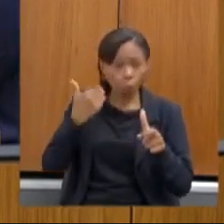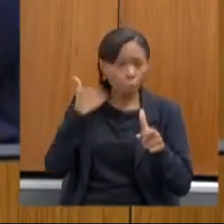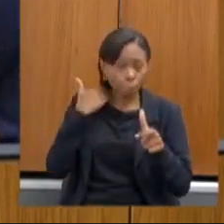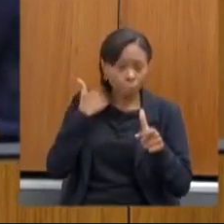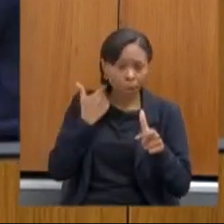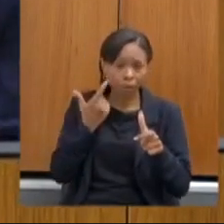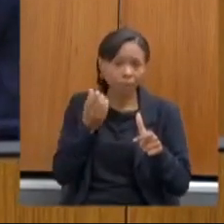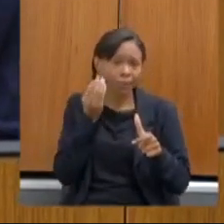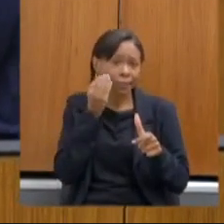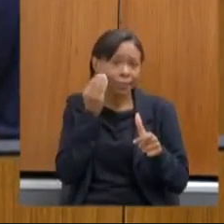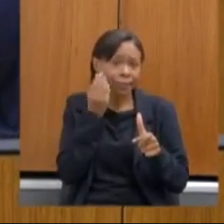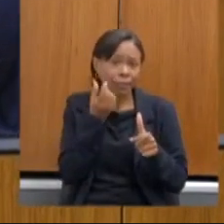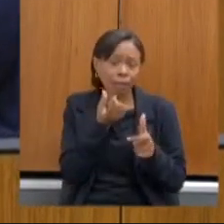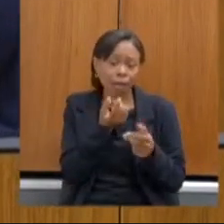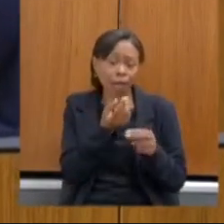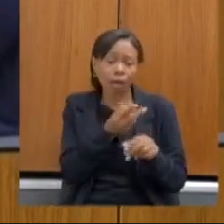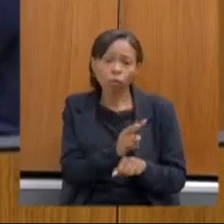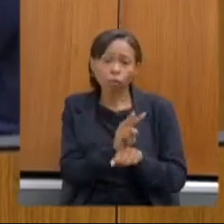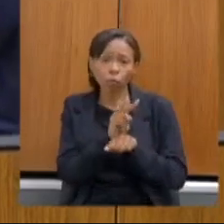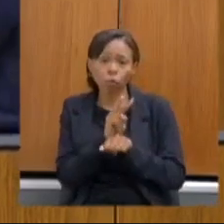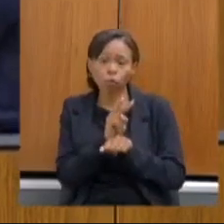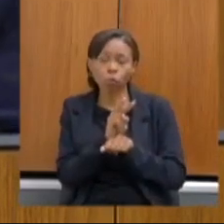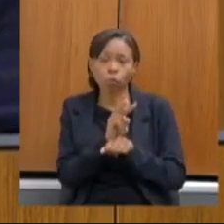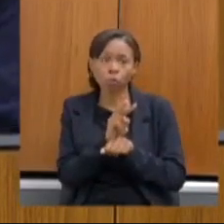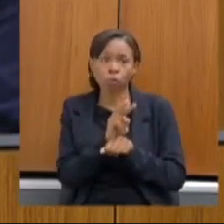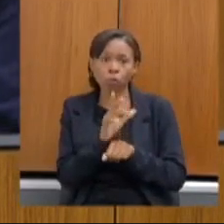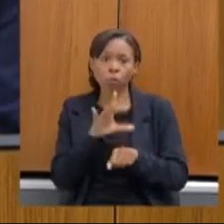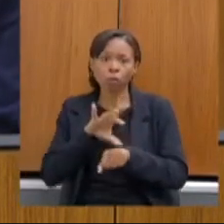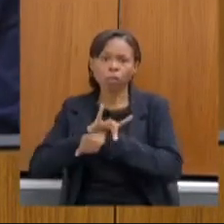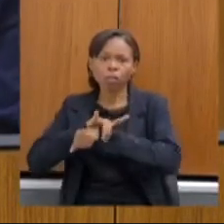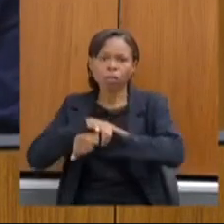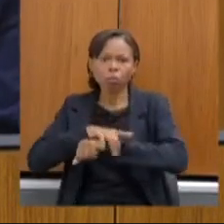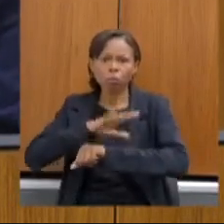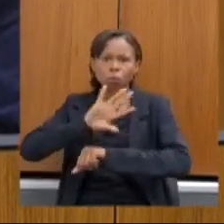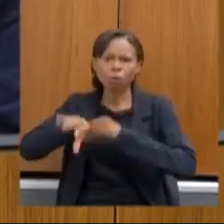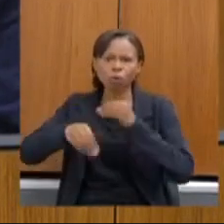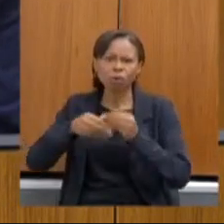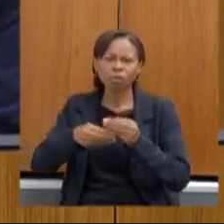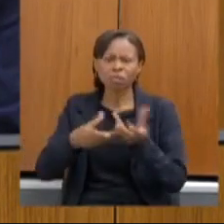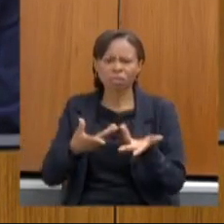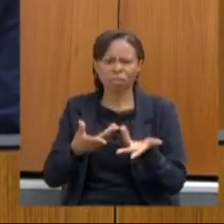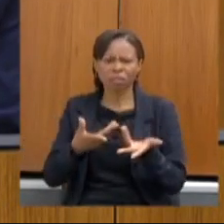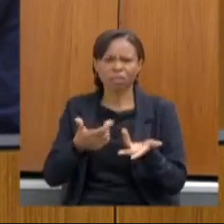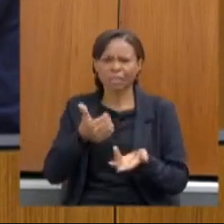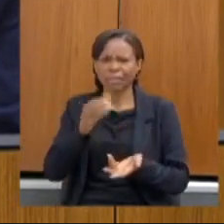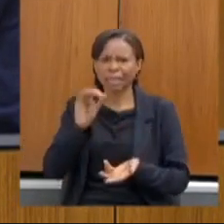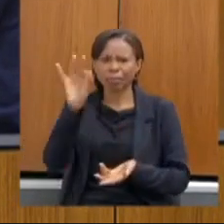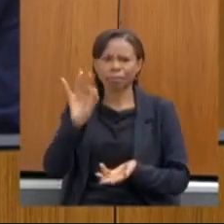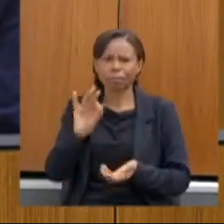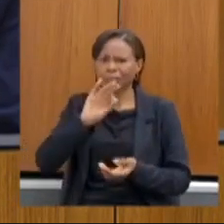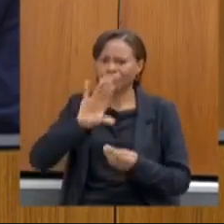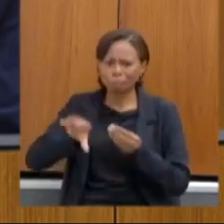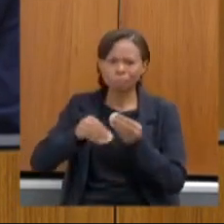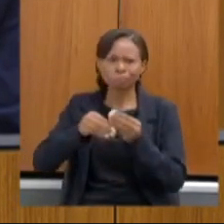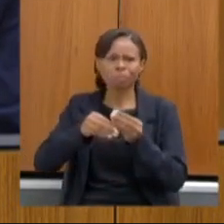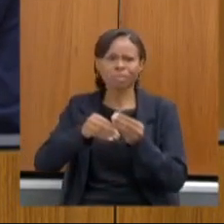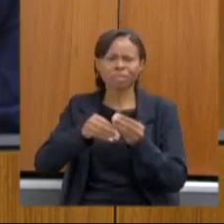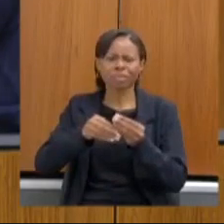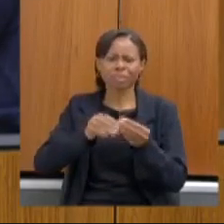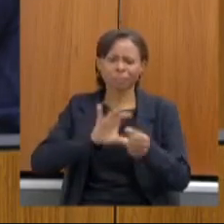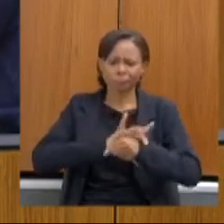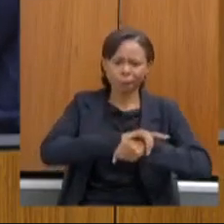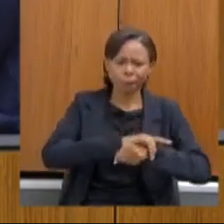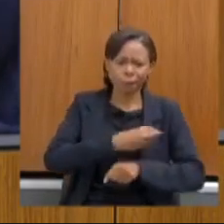seguro de mil e tanto que às vezes é 10 por cento e sai muito a ver com seguro de vida hoje ele e isso é um negócio que veio